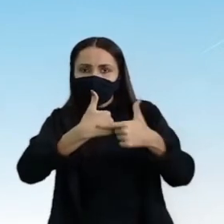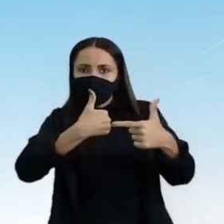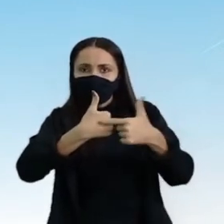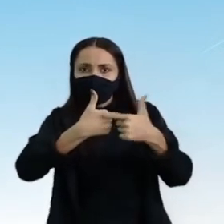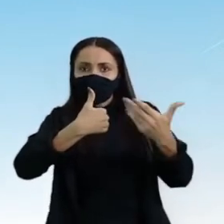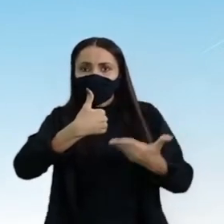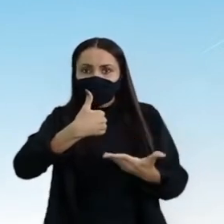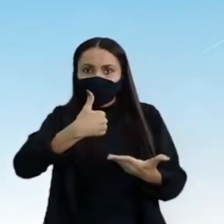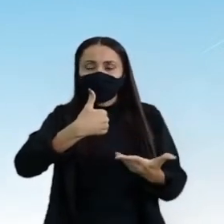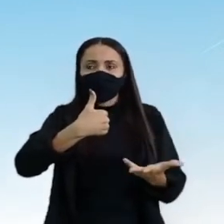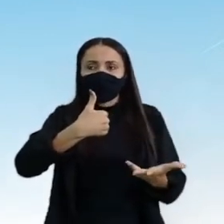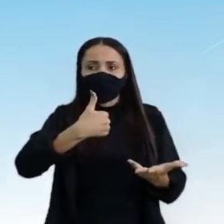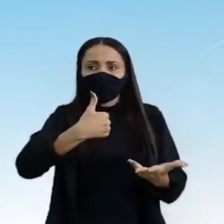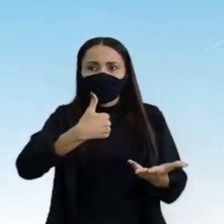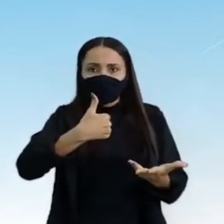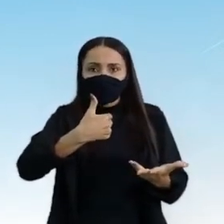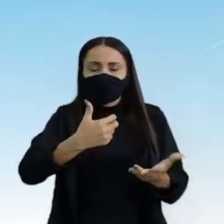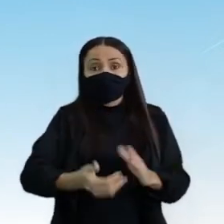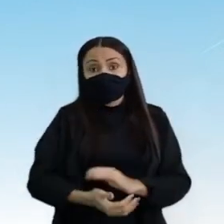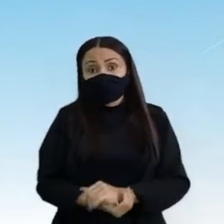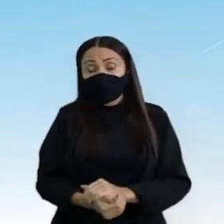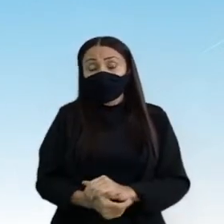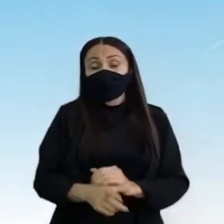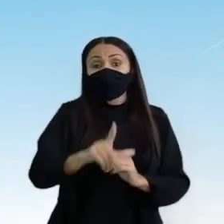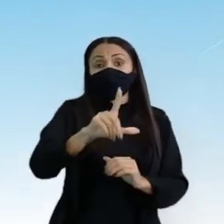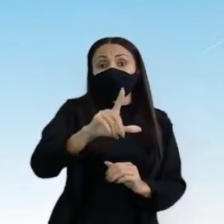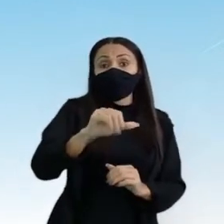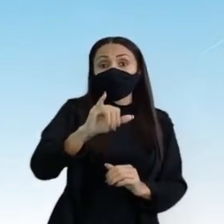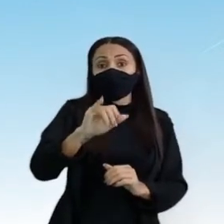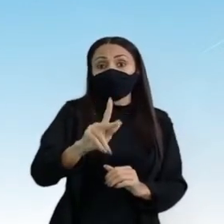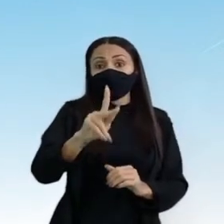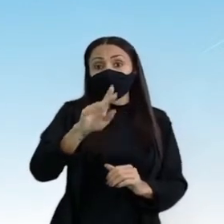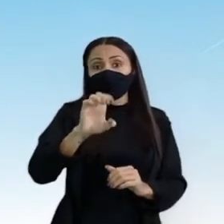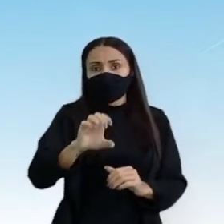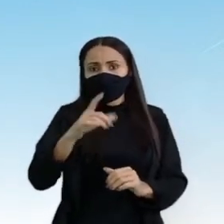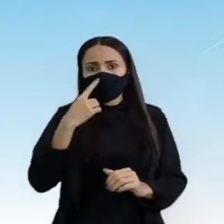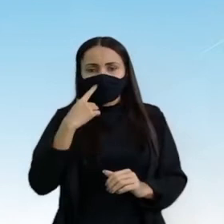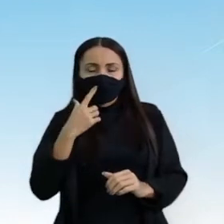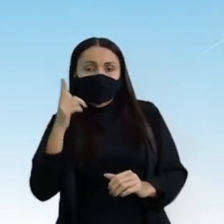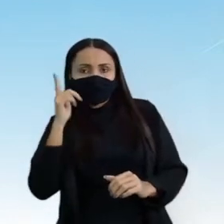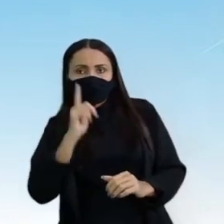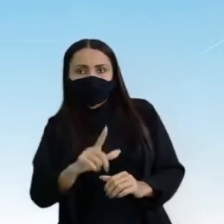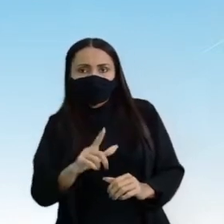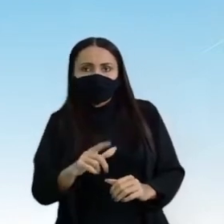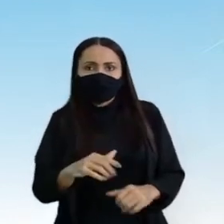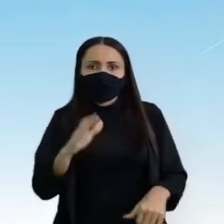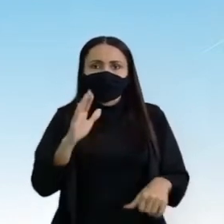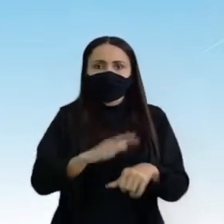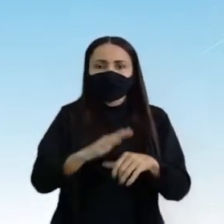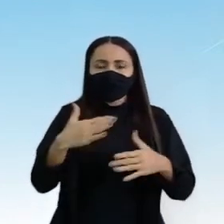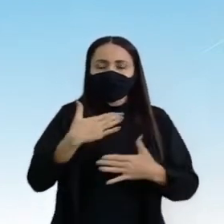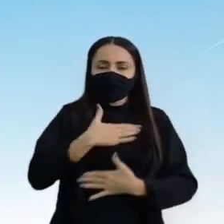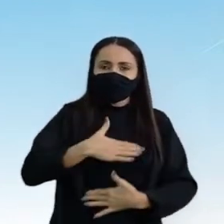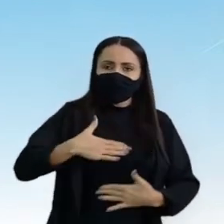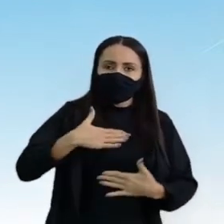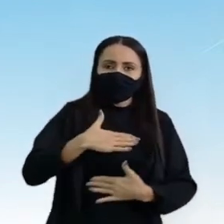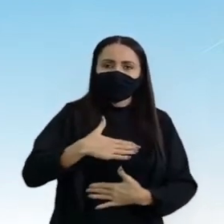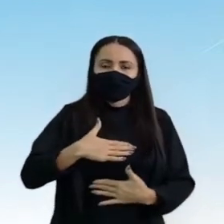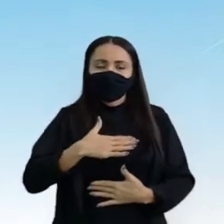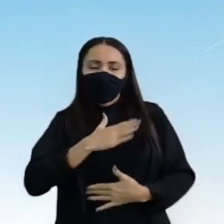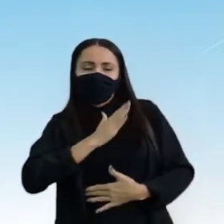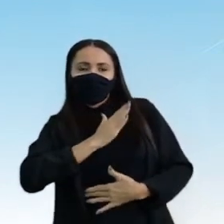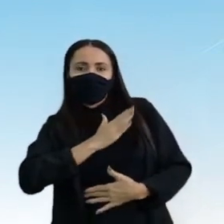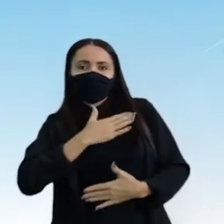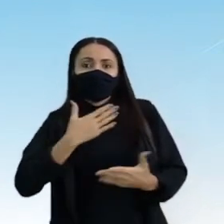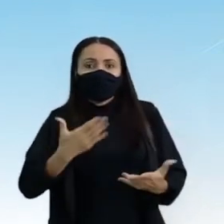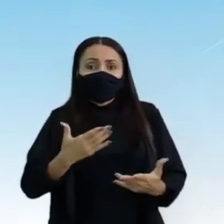das curtidas, dos likes. Então, quanto mais likes eu ganho, mais satisfação vem ao meu coração. Mas